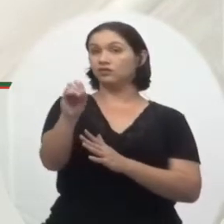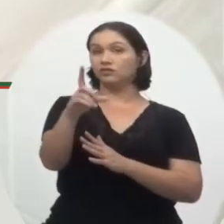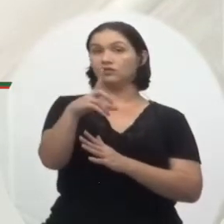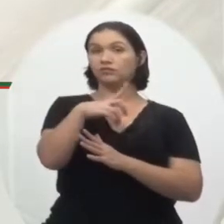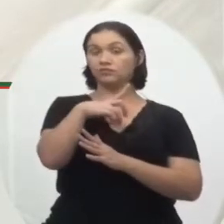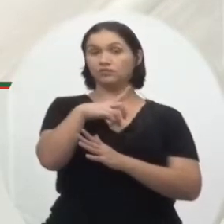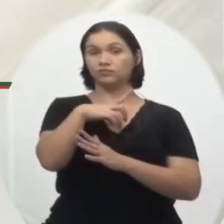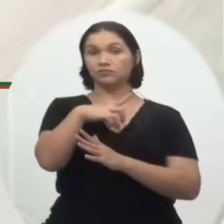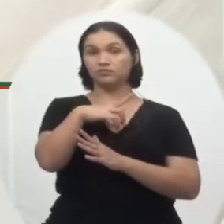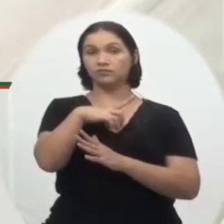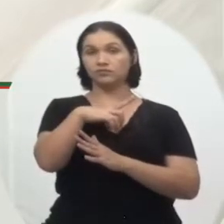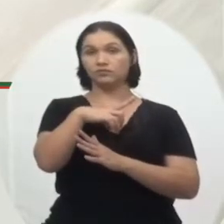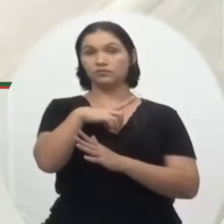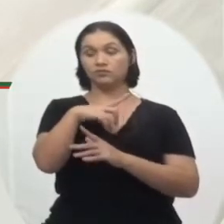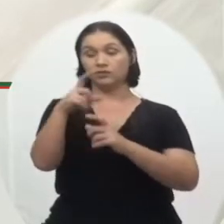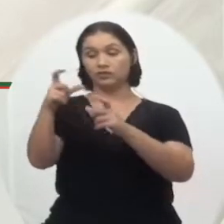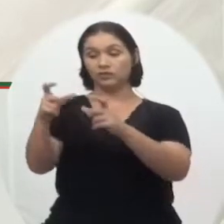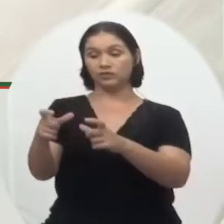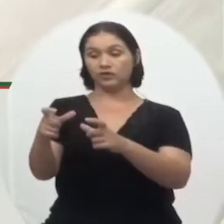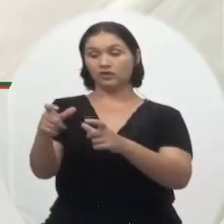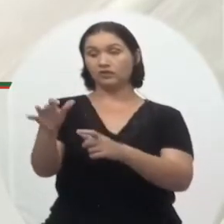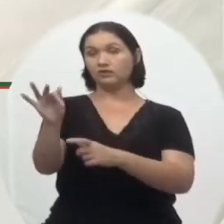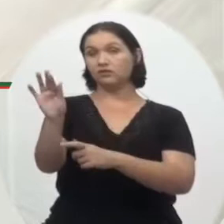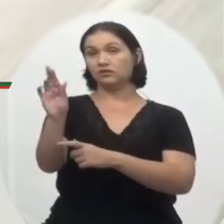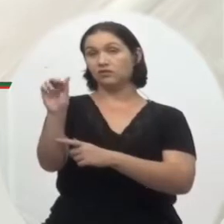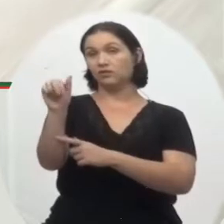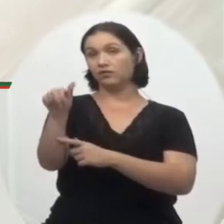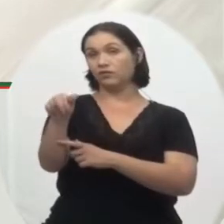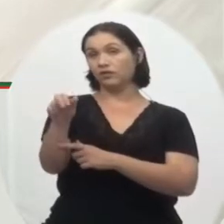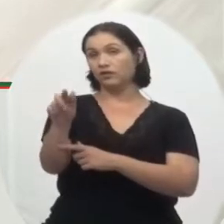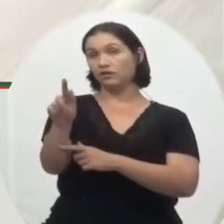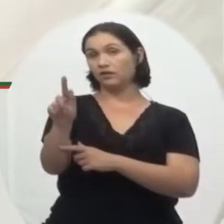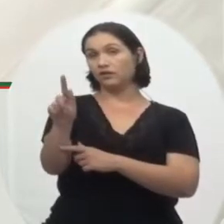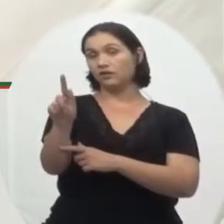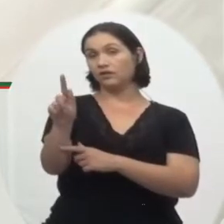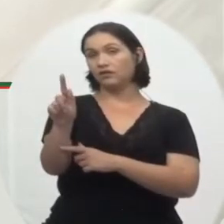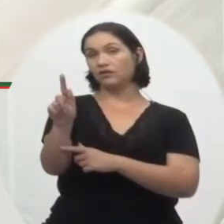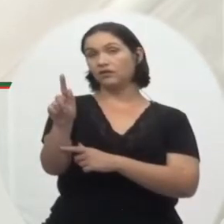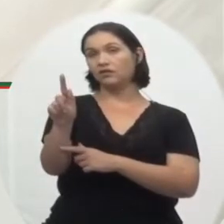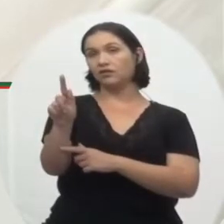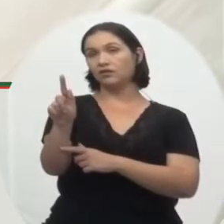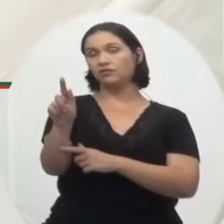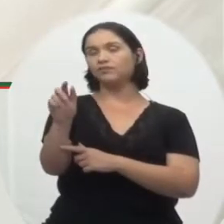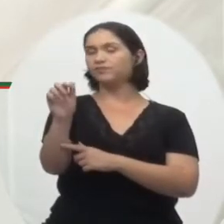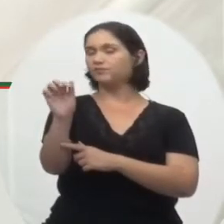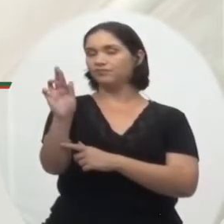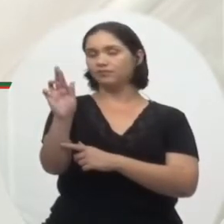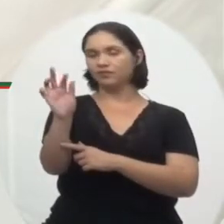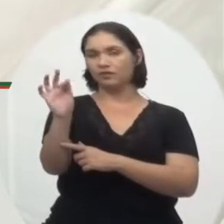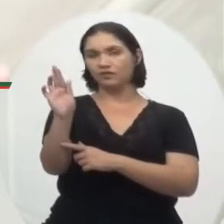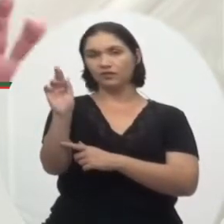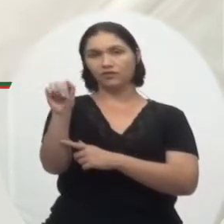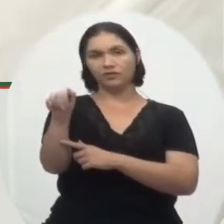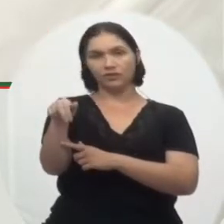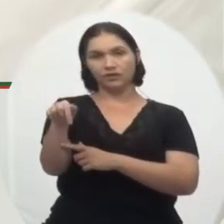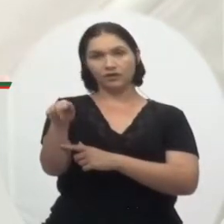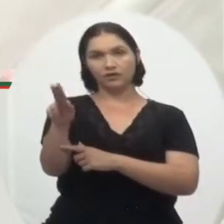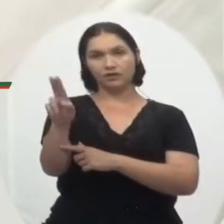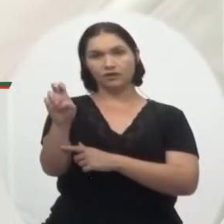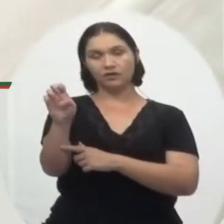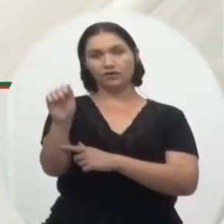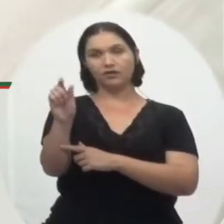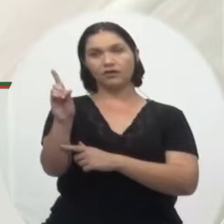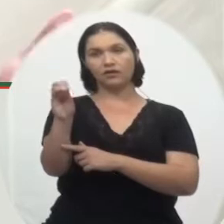mercado privado. Então, essas praças mais bem servidas, foi feito um estudo onde seria possível suprimir uma agência própria. Claro que aí